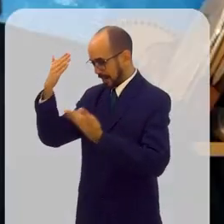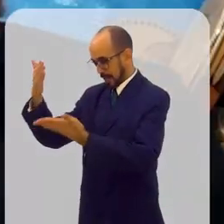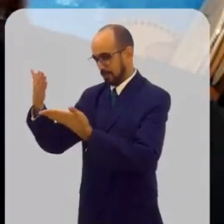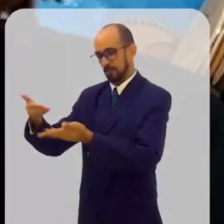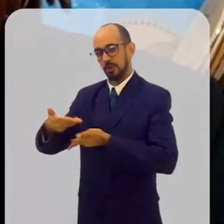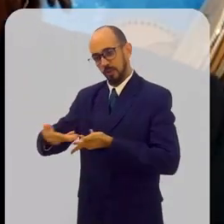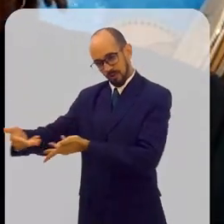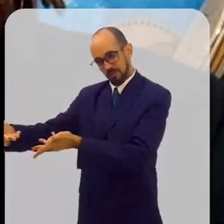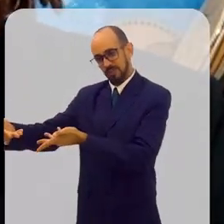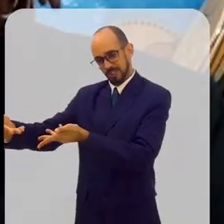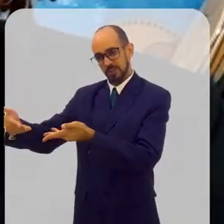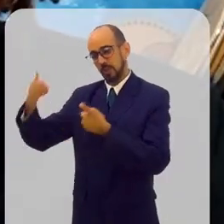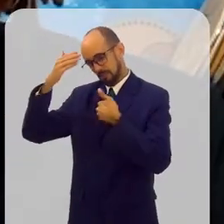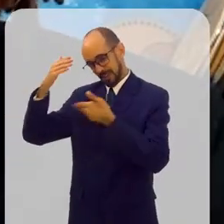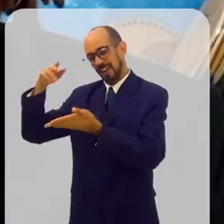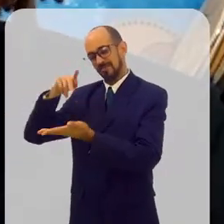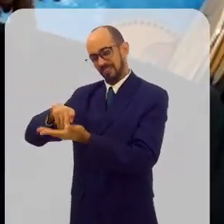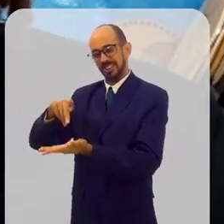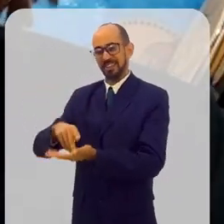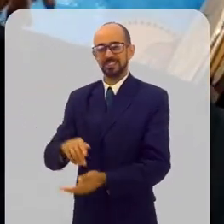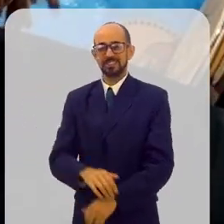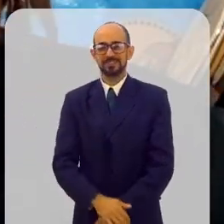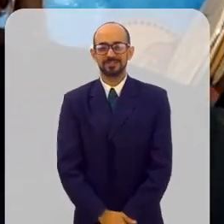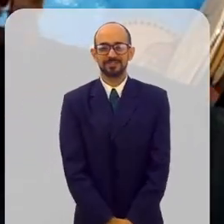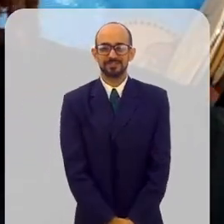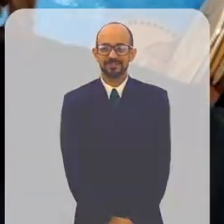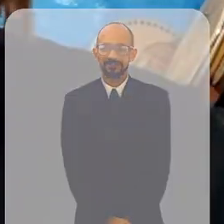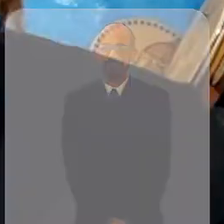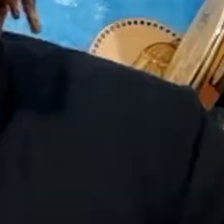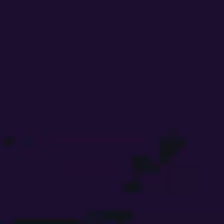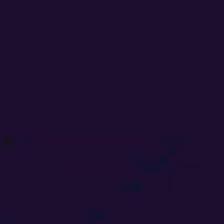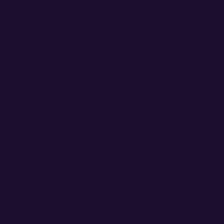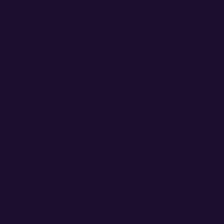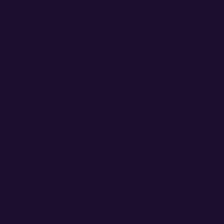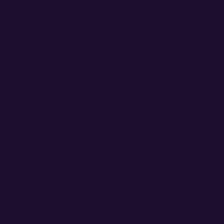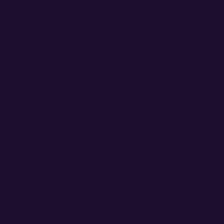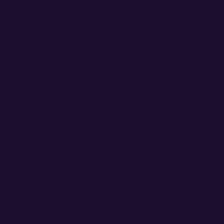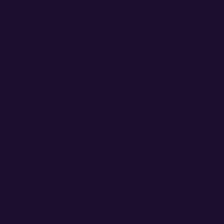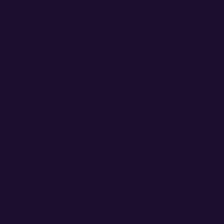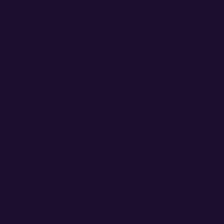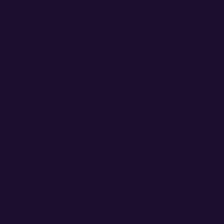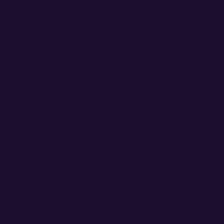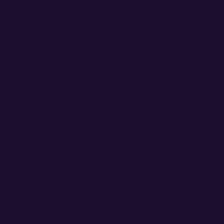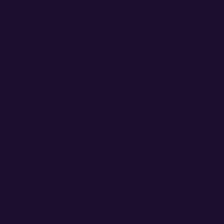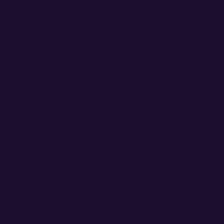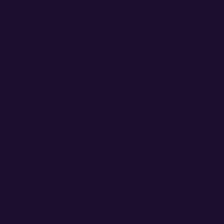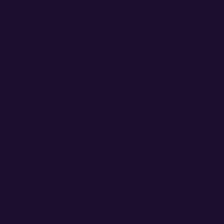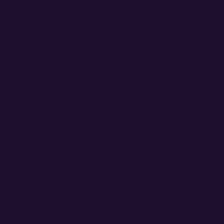Muito obrigado pelo convite. Muito obrigado mesmo.